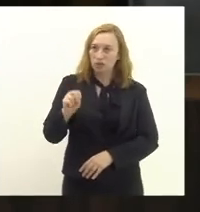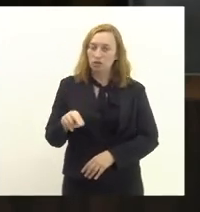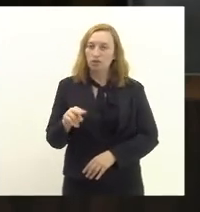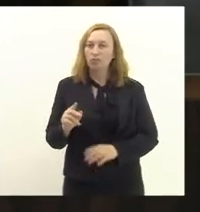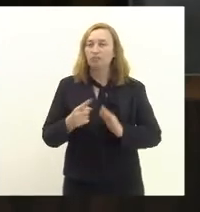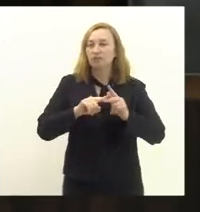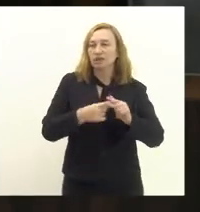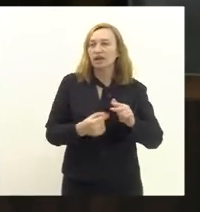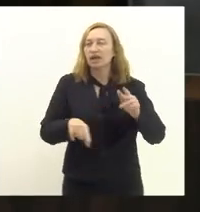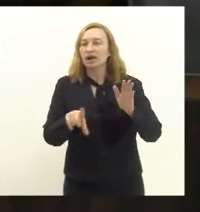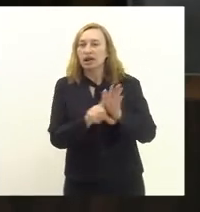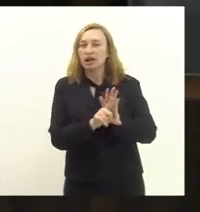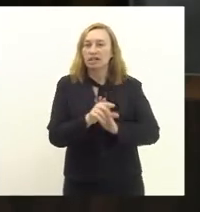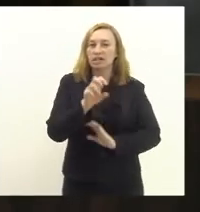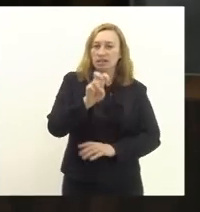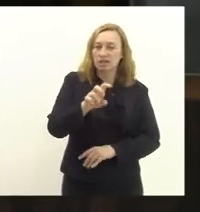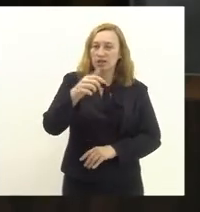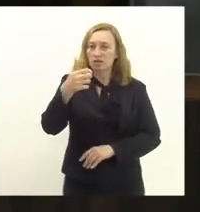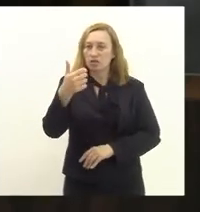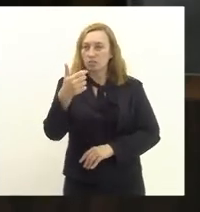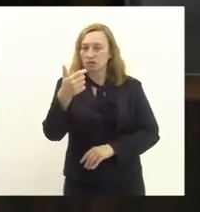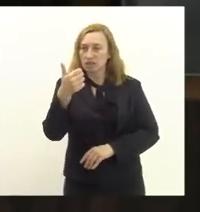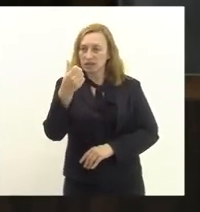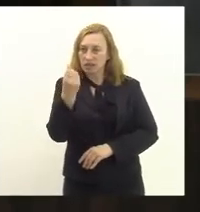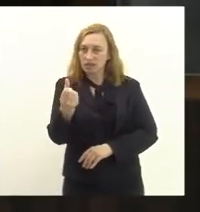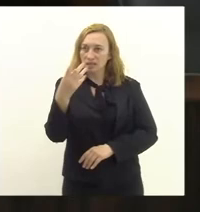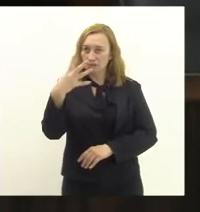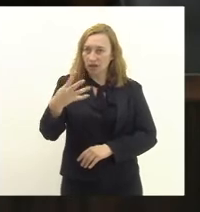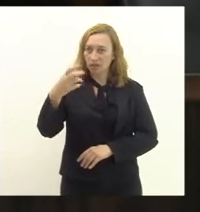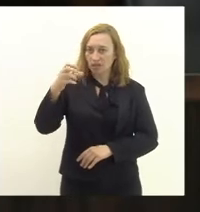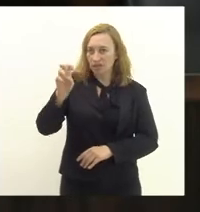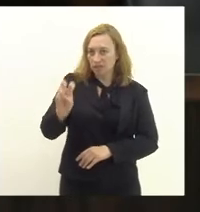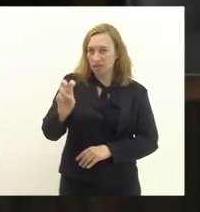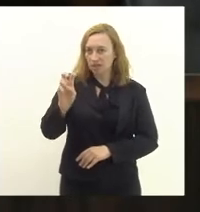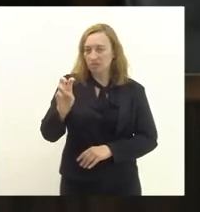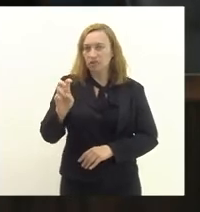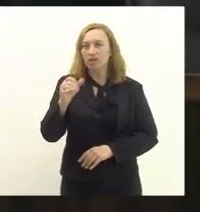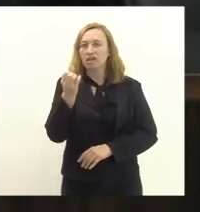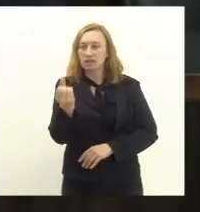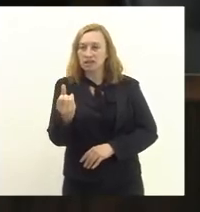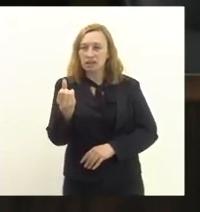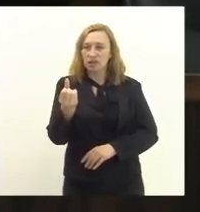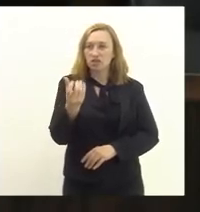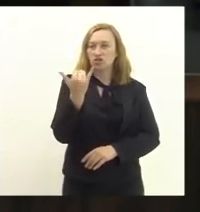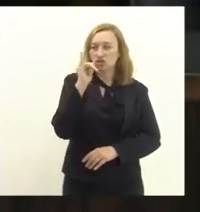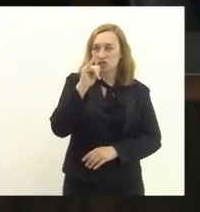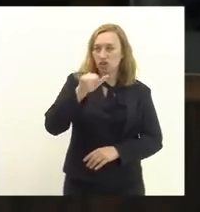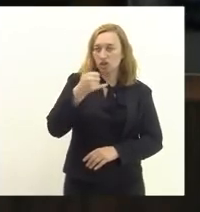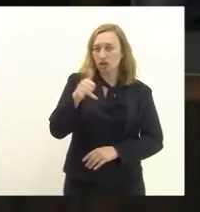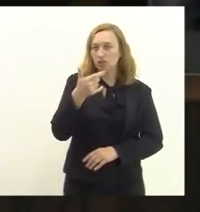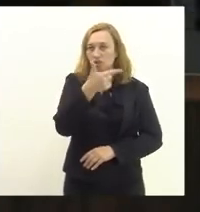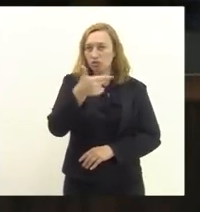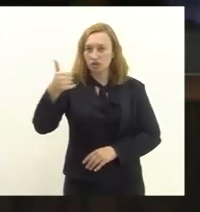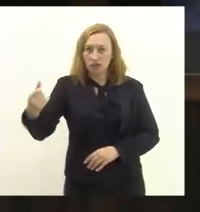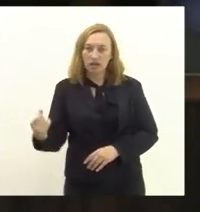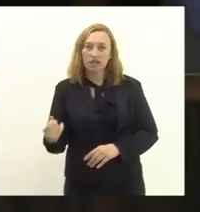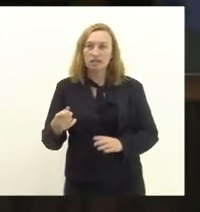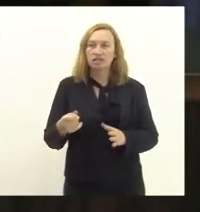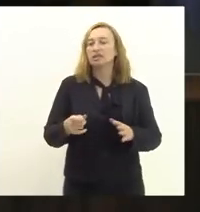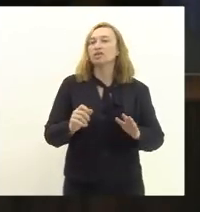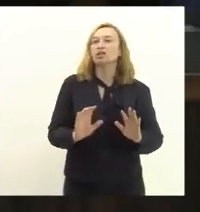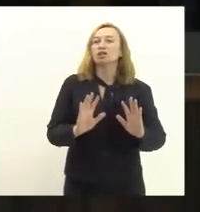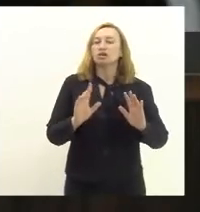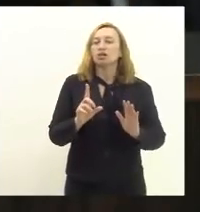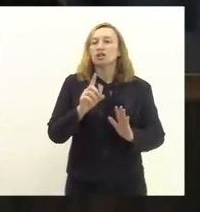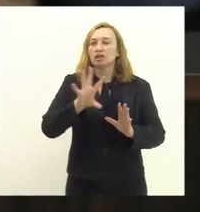da lei 5.645, de 6 de janeiro de 2010, que consolida a legislação relativa às datas comemorativas no Estado do Rio de Janeiro, para